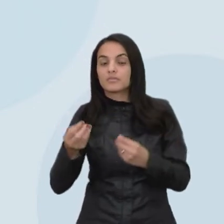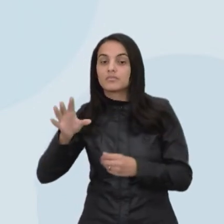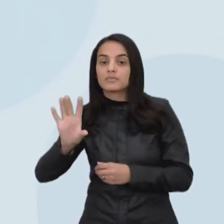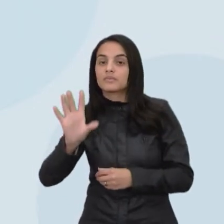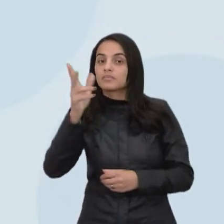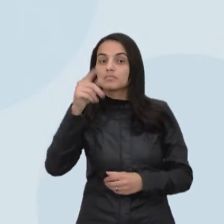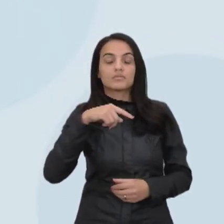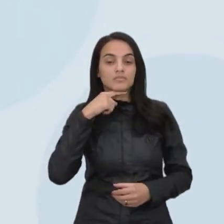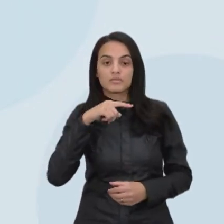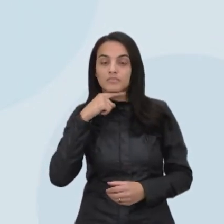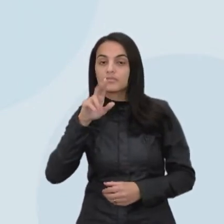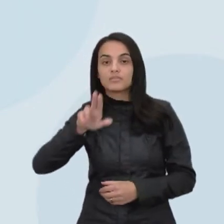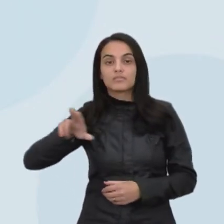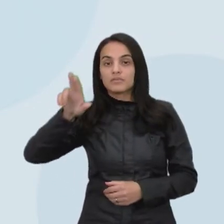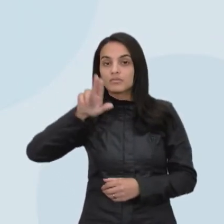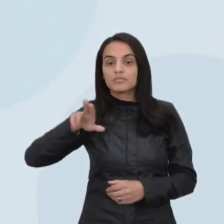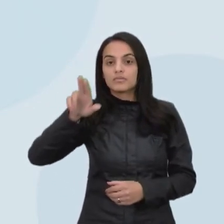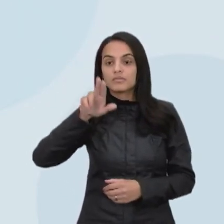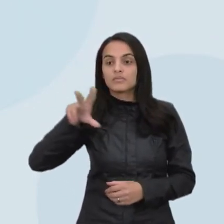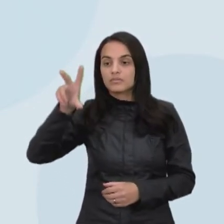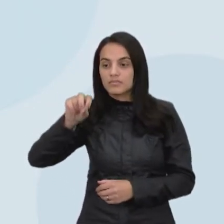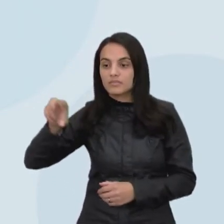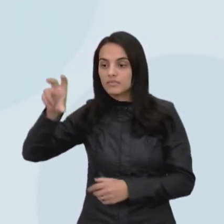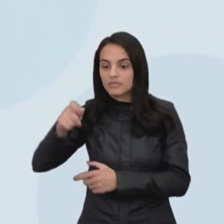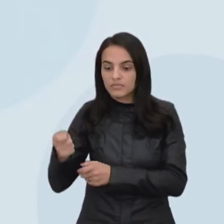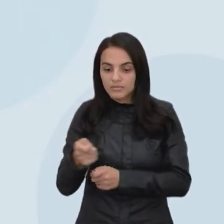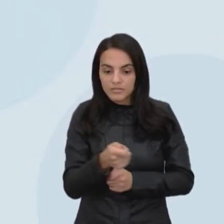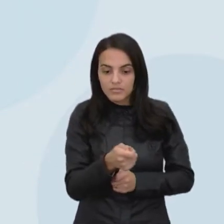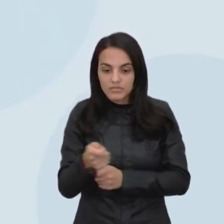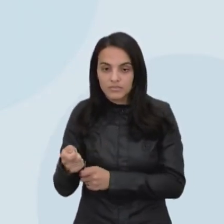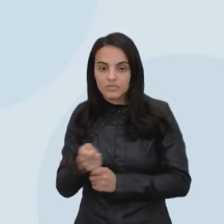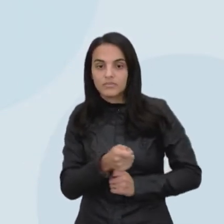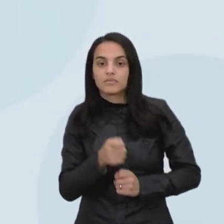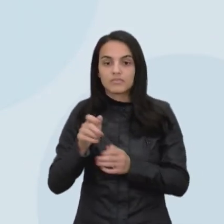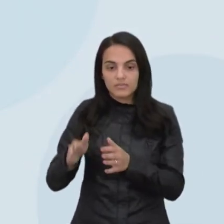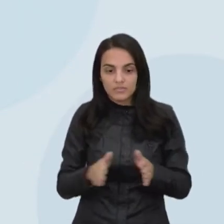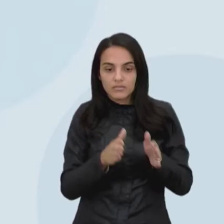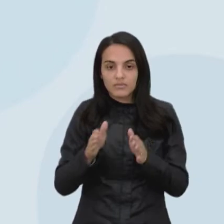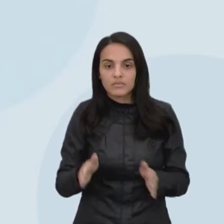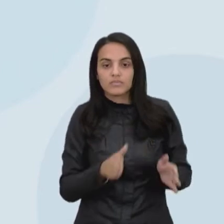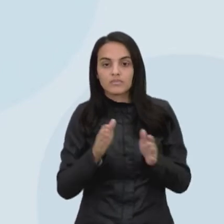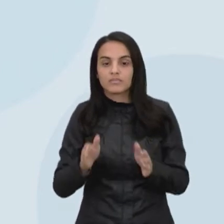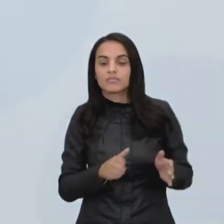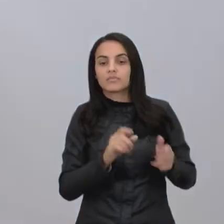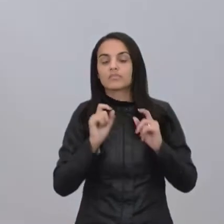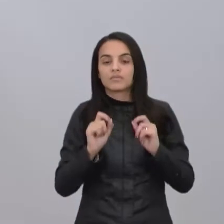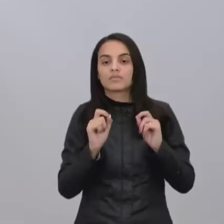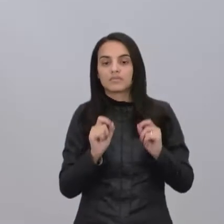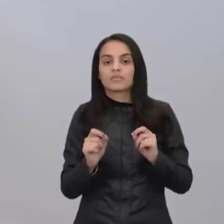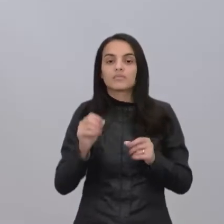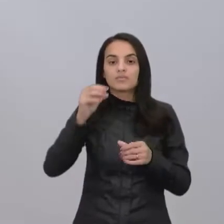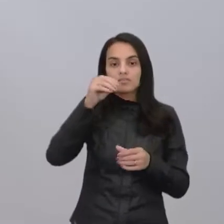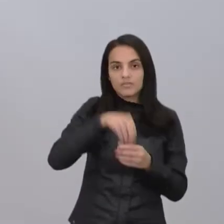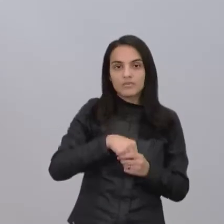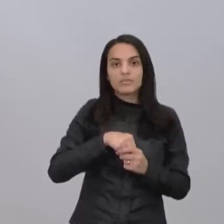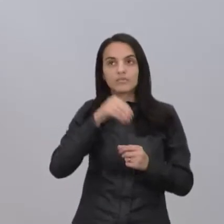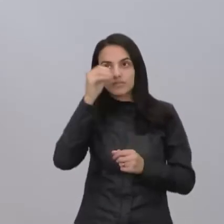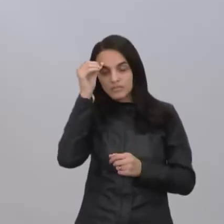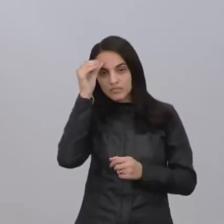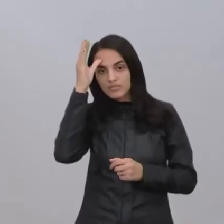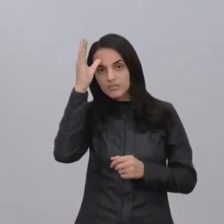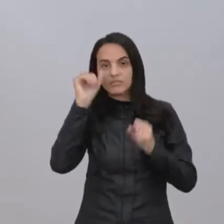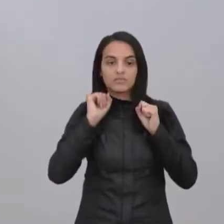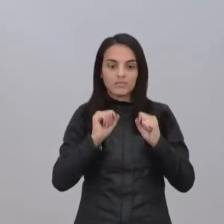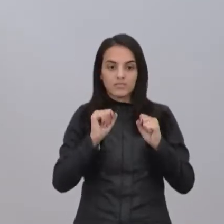não utilizam agrotóxicos nas suas produções agrícolas. E aí incorporar esses conhecimentos